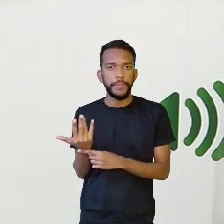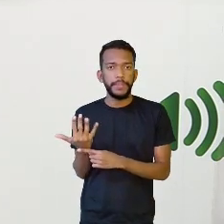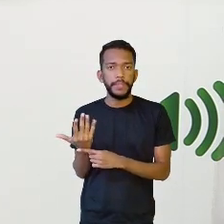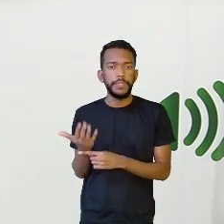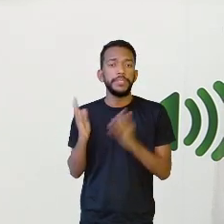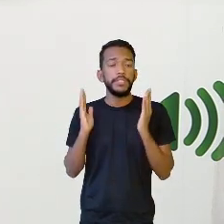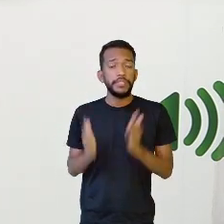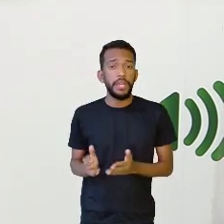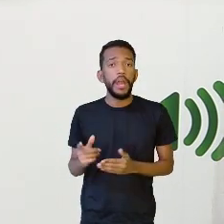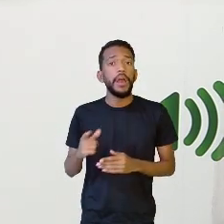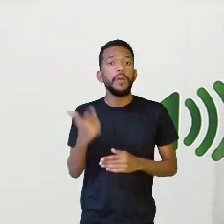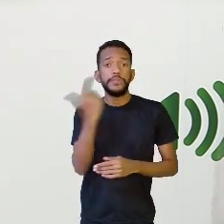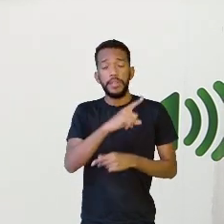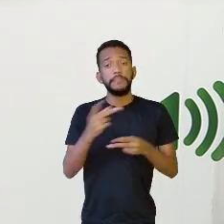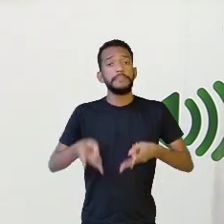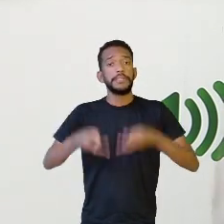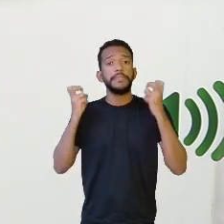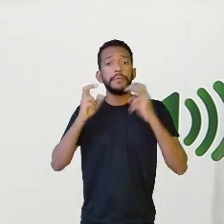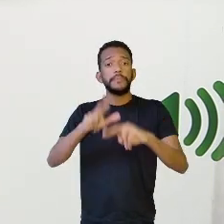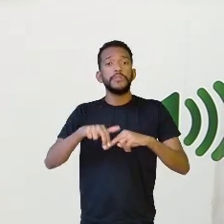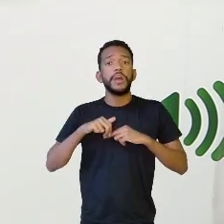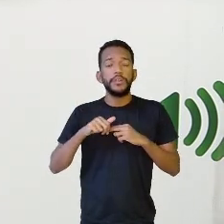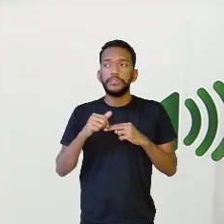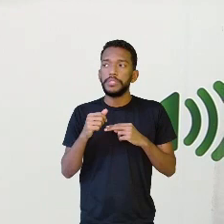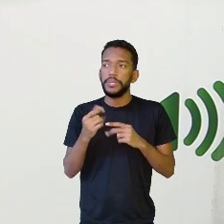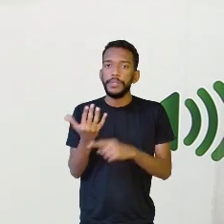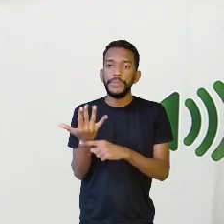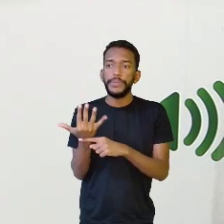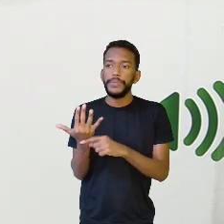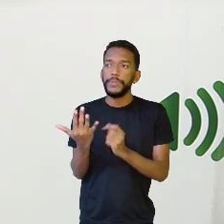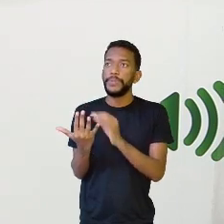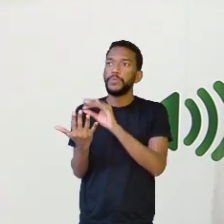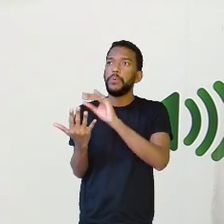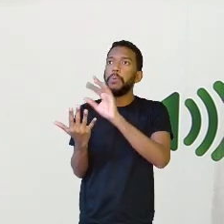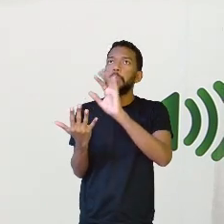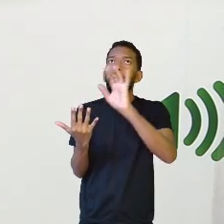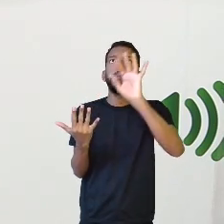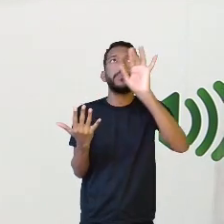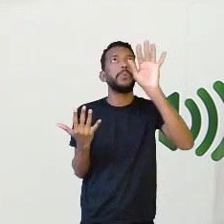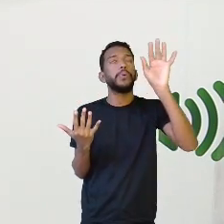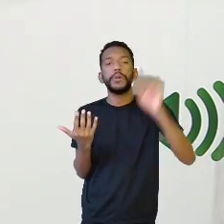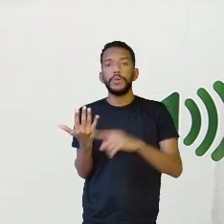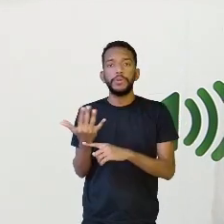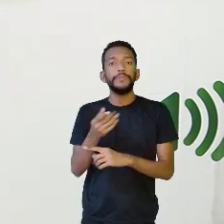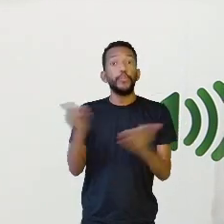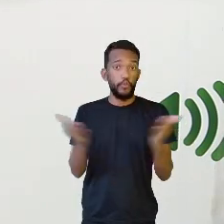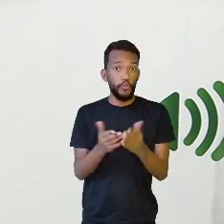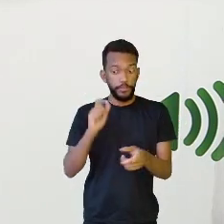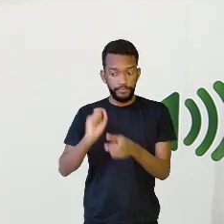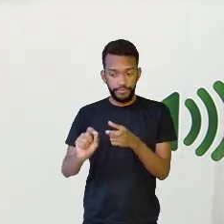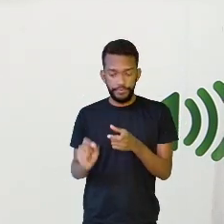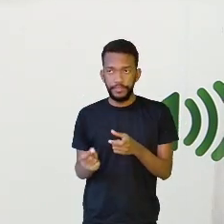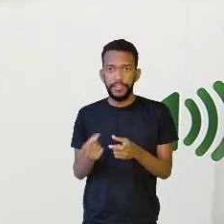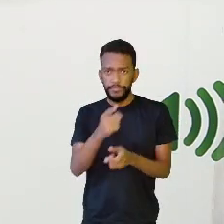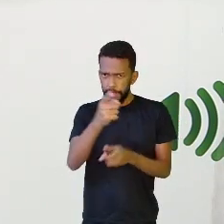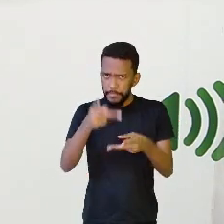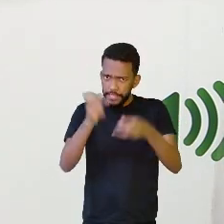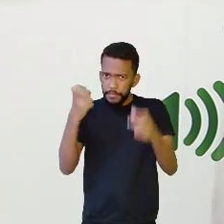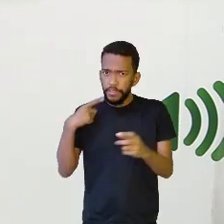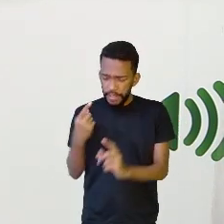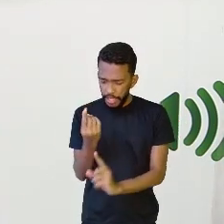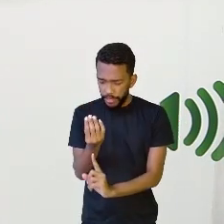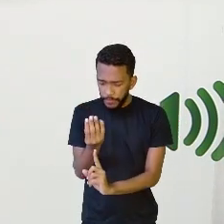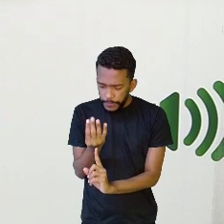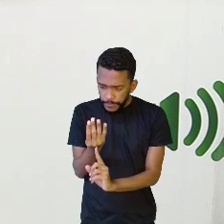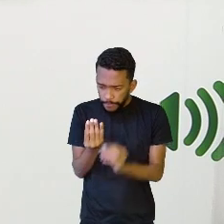consegue perceber através da fumaça. Pois é. Quando eu acendi a vela na aula hoje, não sei se deu para perceber que sai